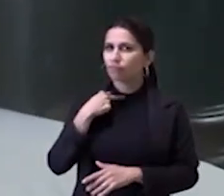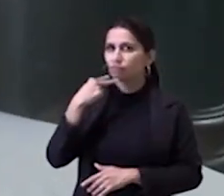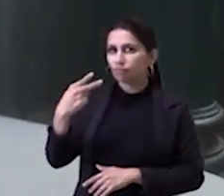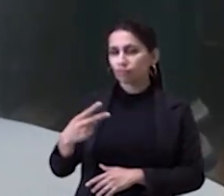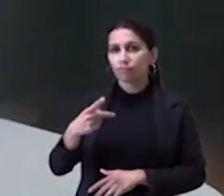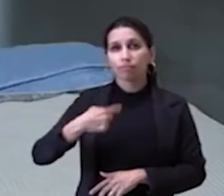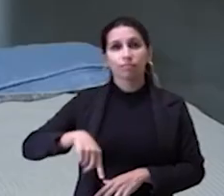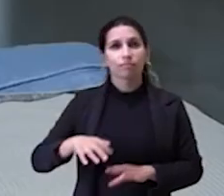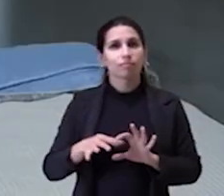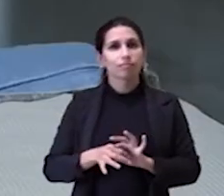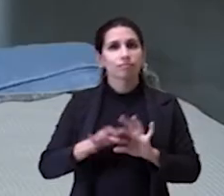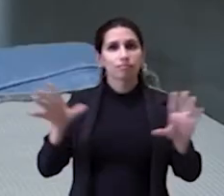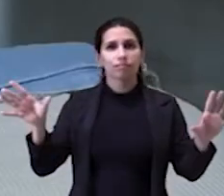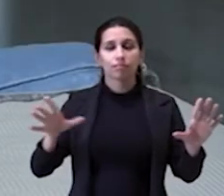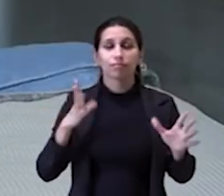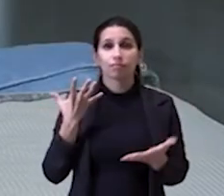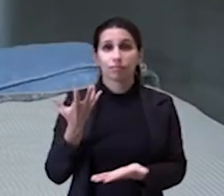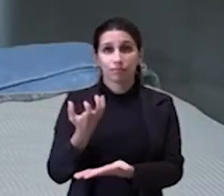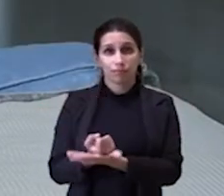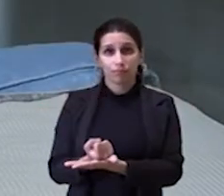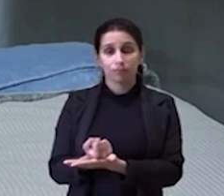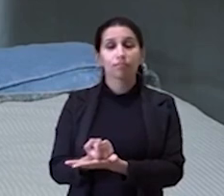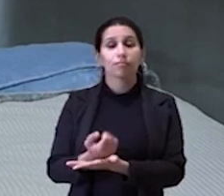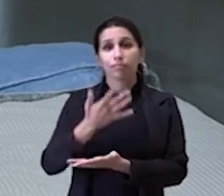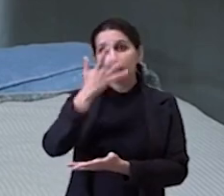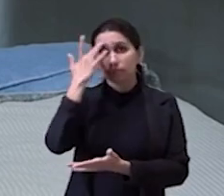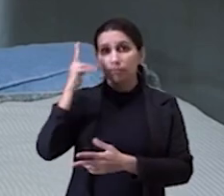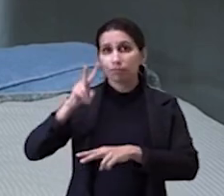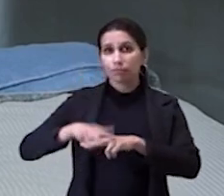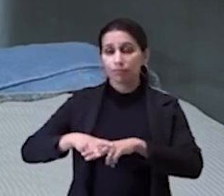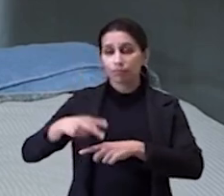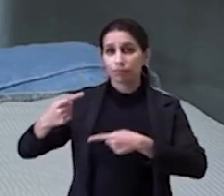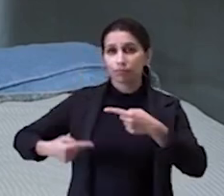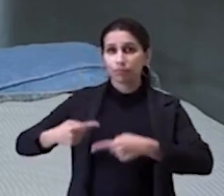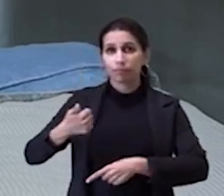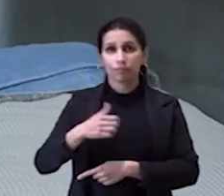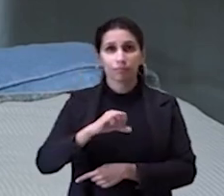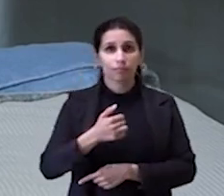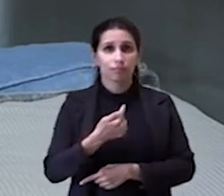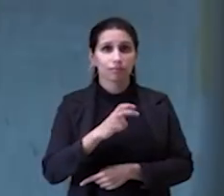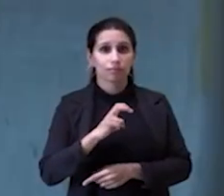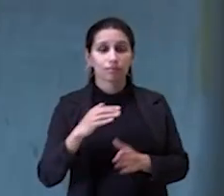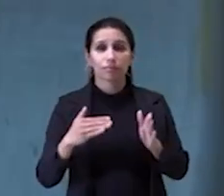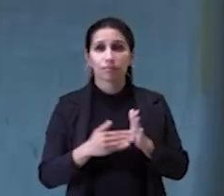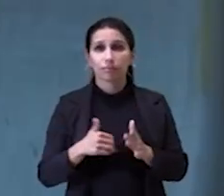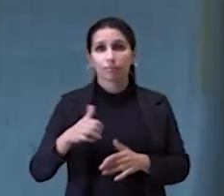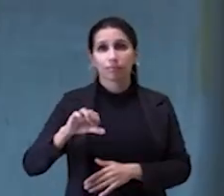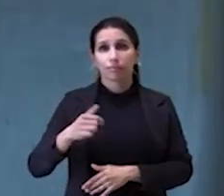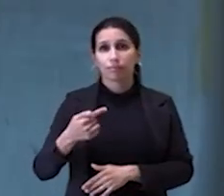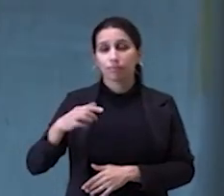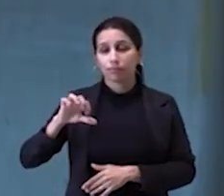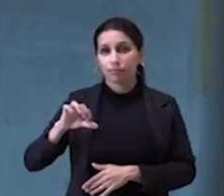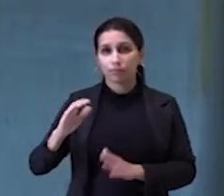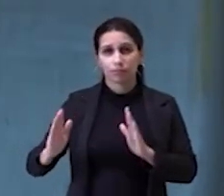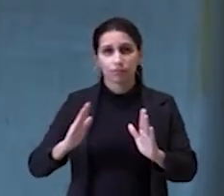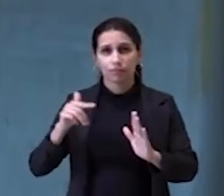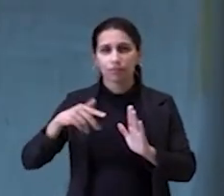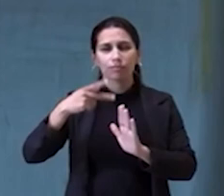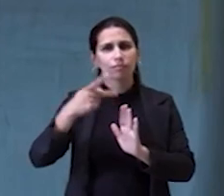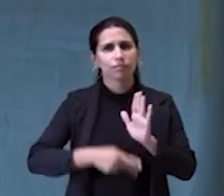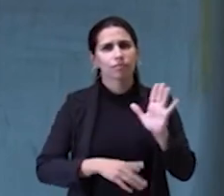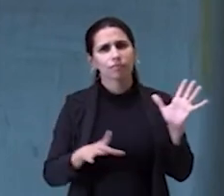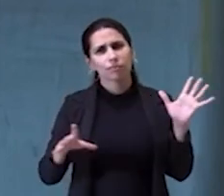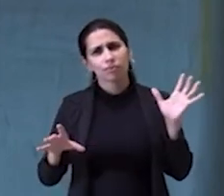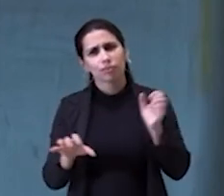público as gravações do julgamento de presos políticos de 1975 a 1989 esse projeto decorre de 26